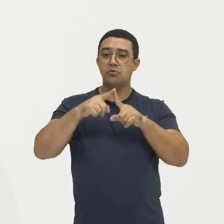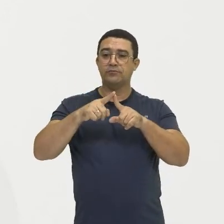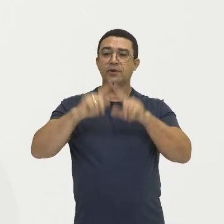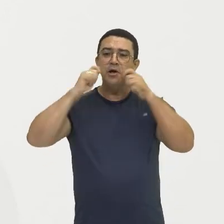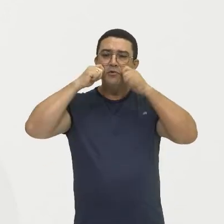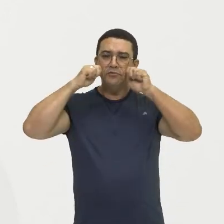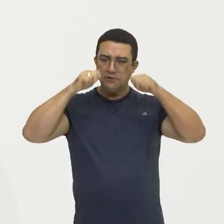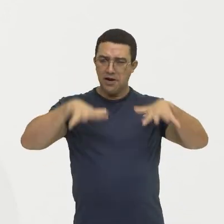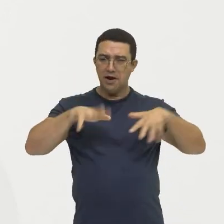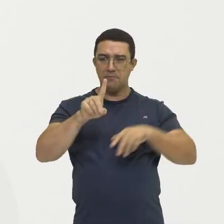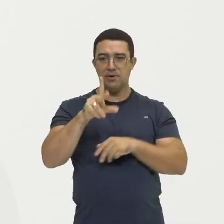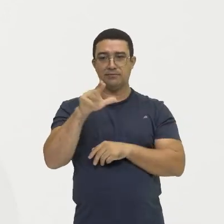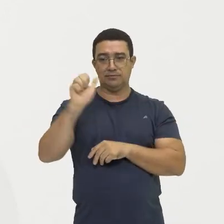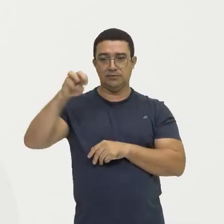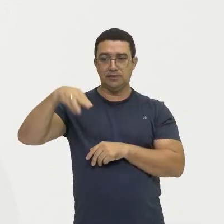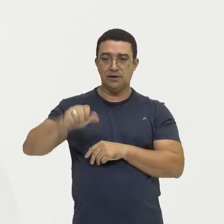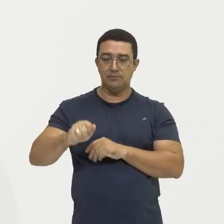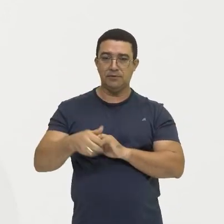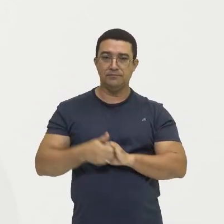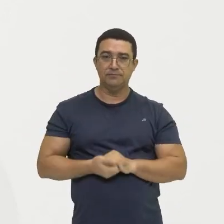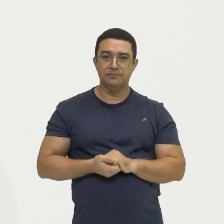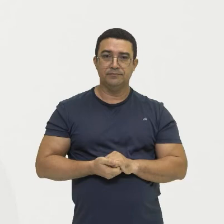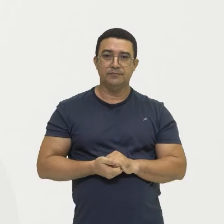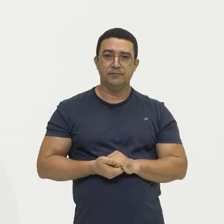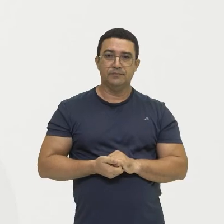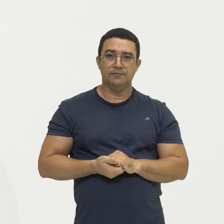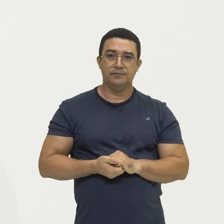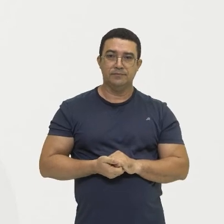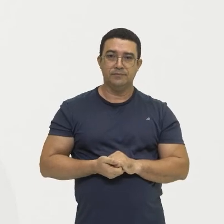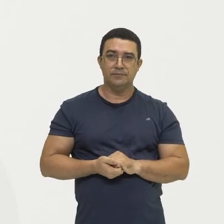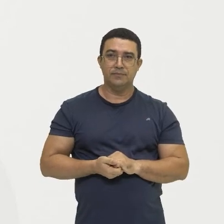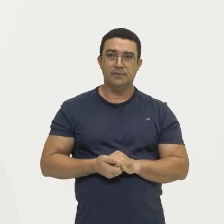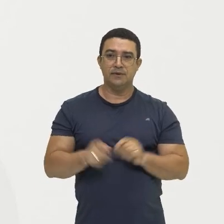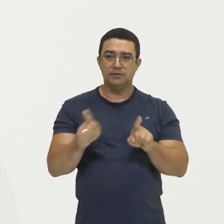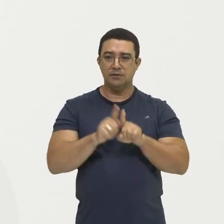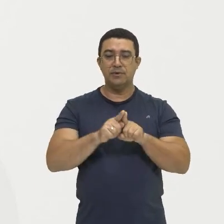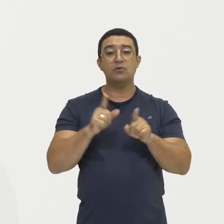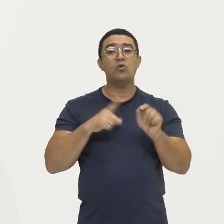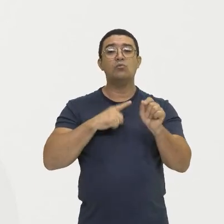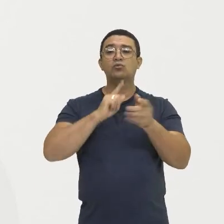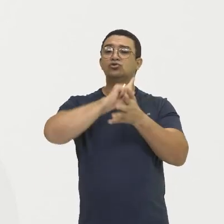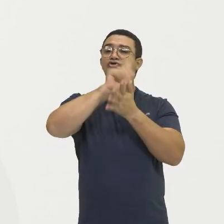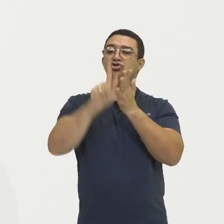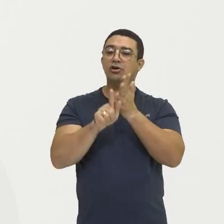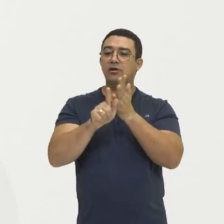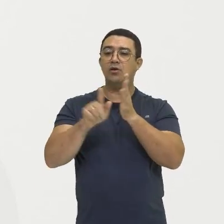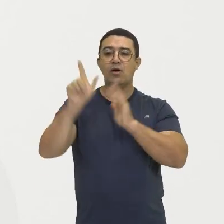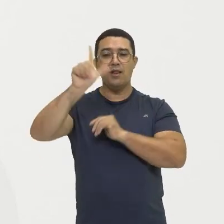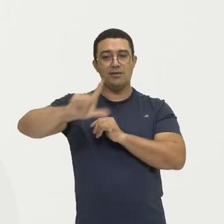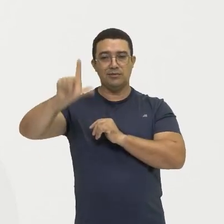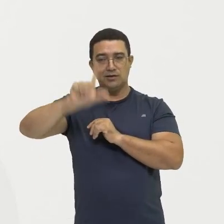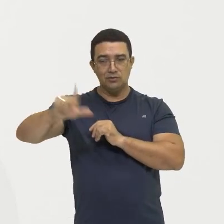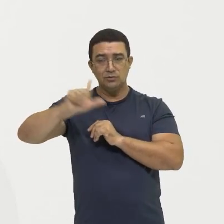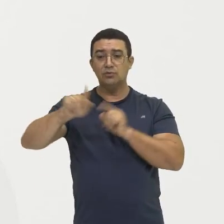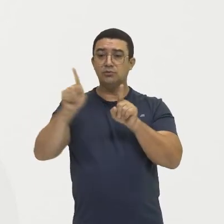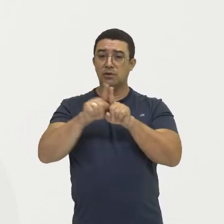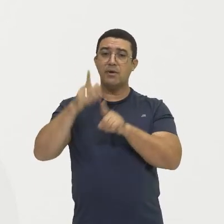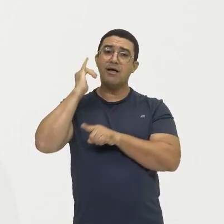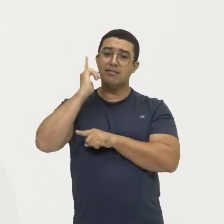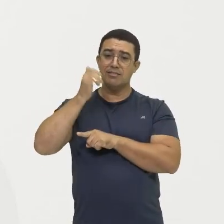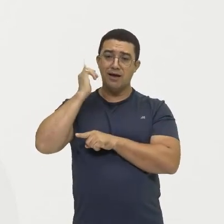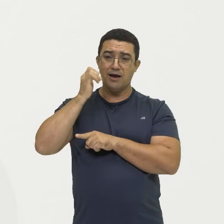dramático, ok? E aí nós temos também, como gênero literário, o gênero narrativo, né?